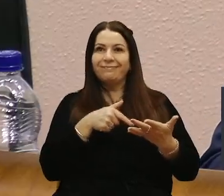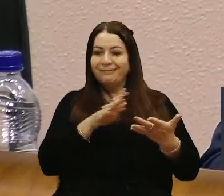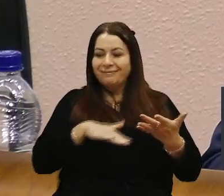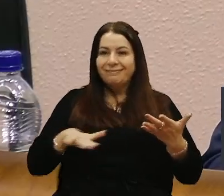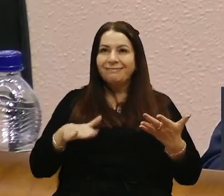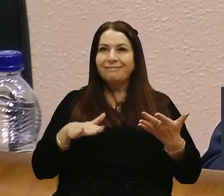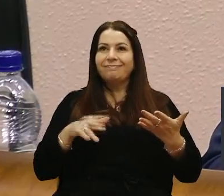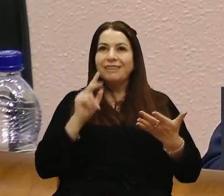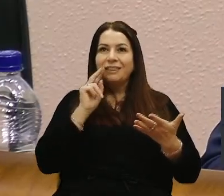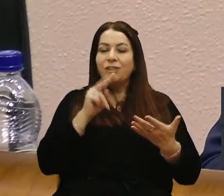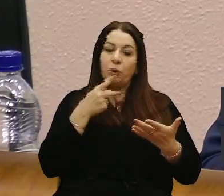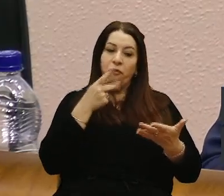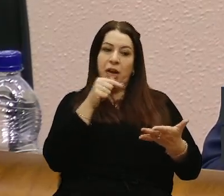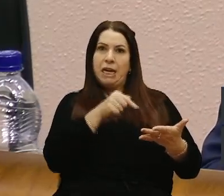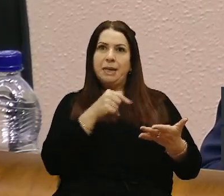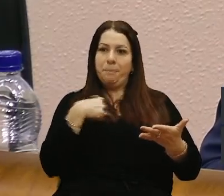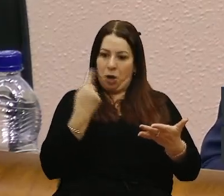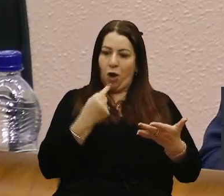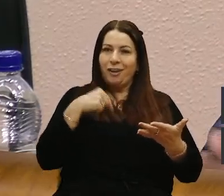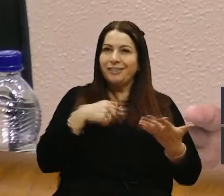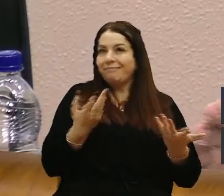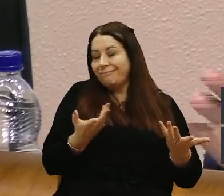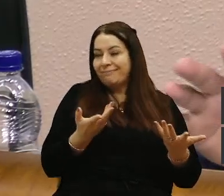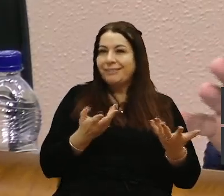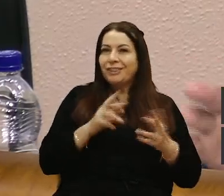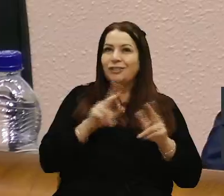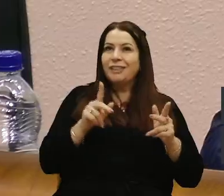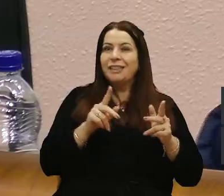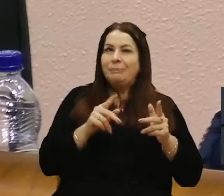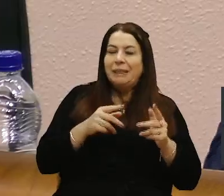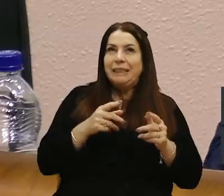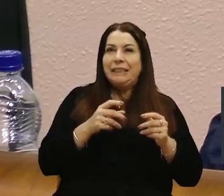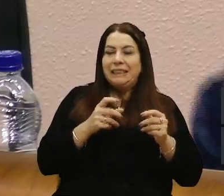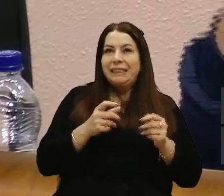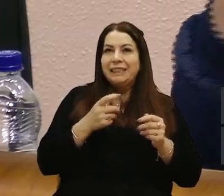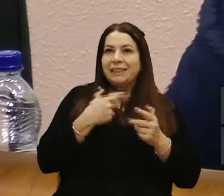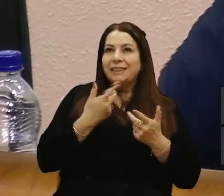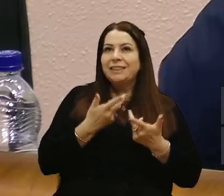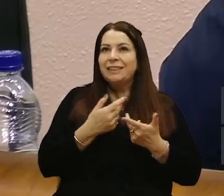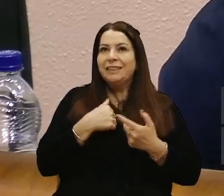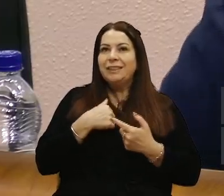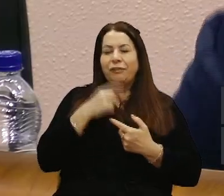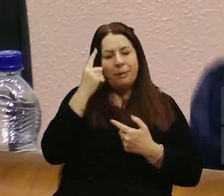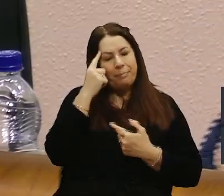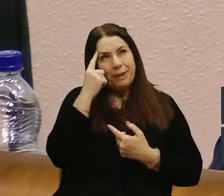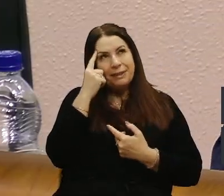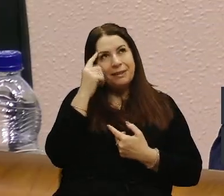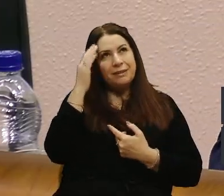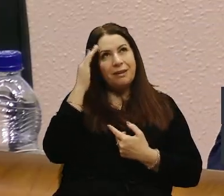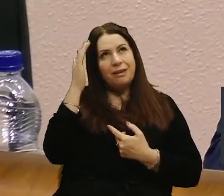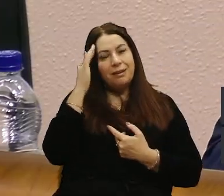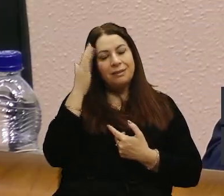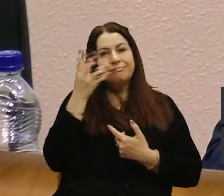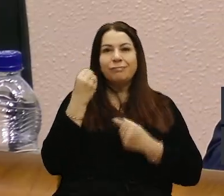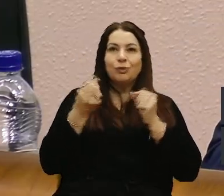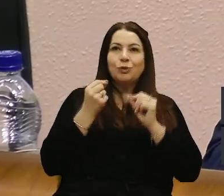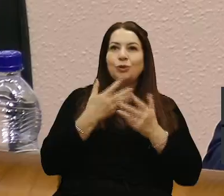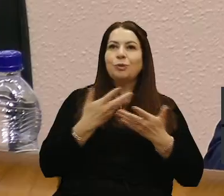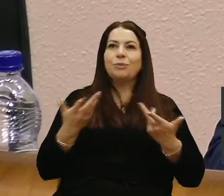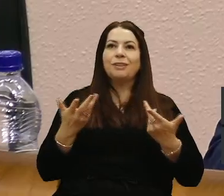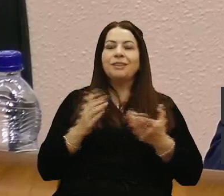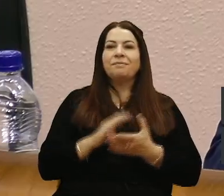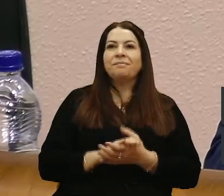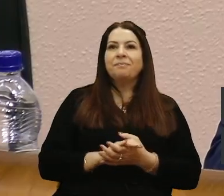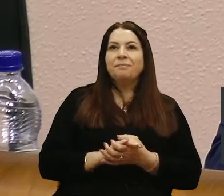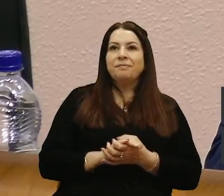infância e o que a gente diria. Enfim, vários gaguejaram e eu fiquei refletindo bastante sobre